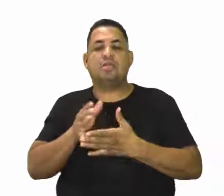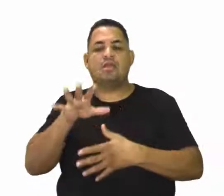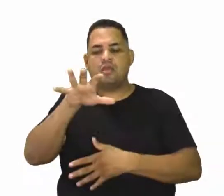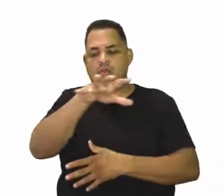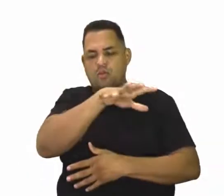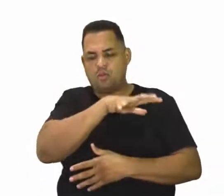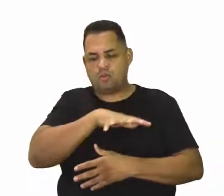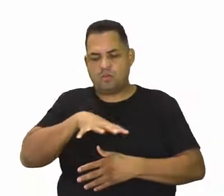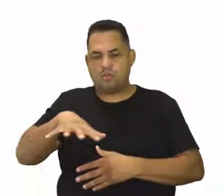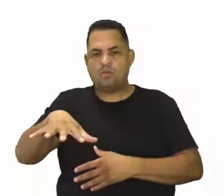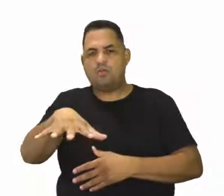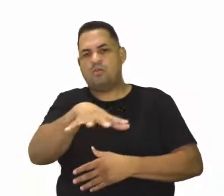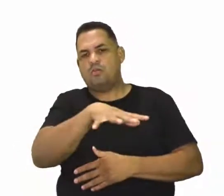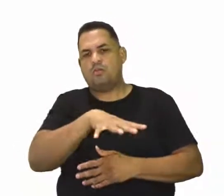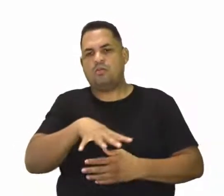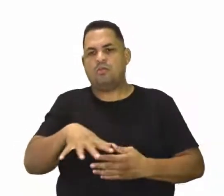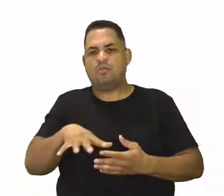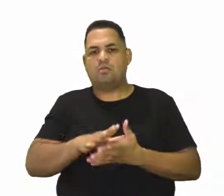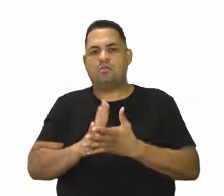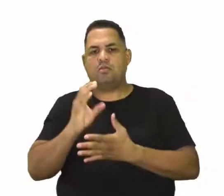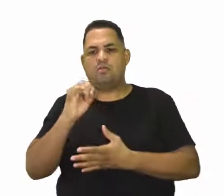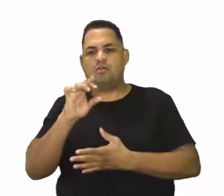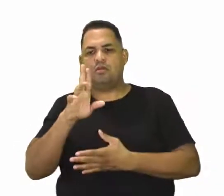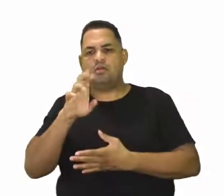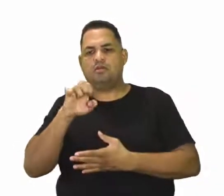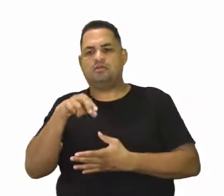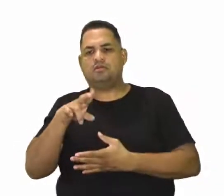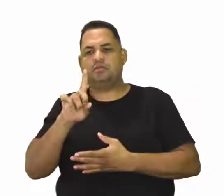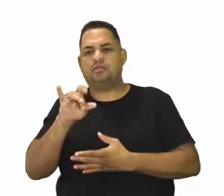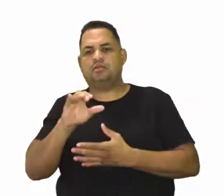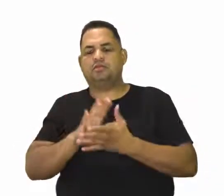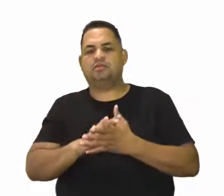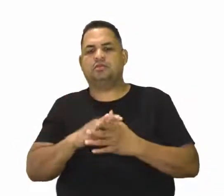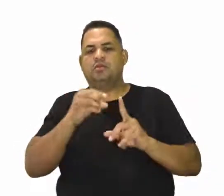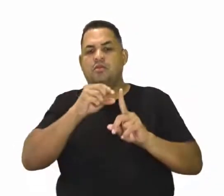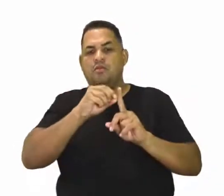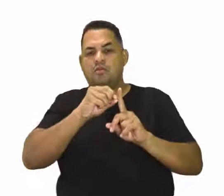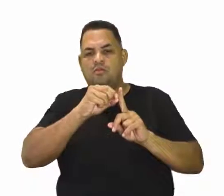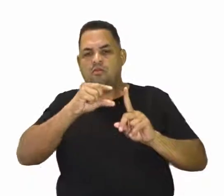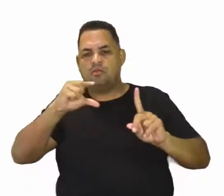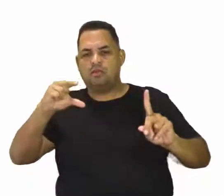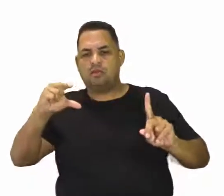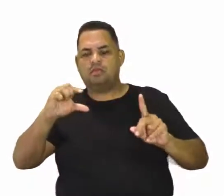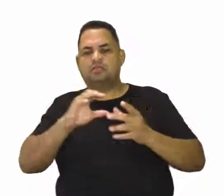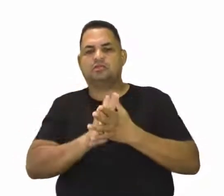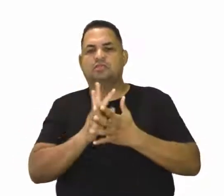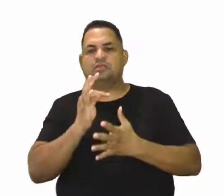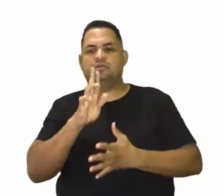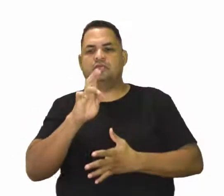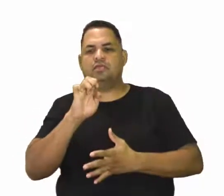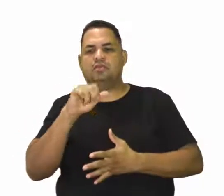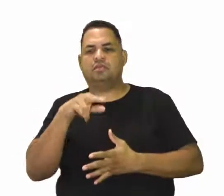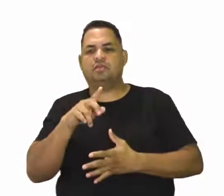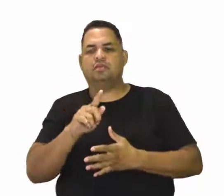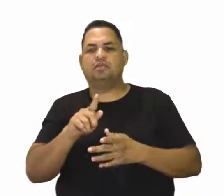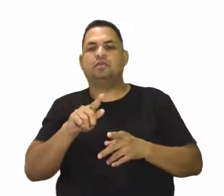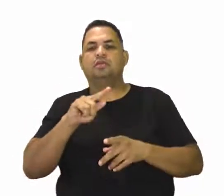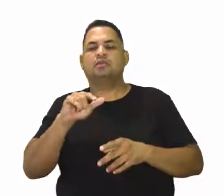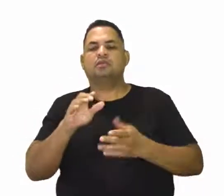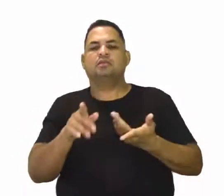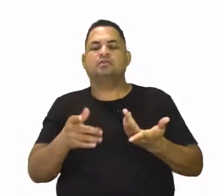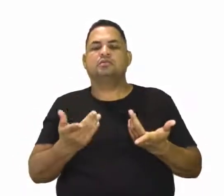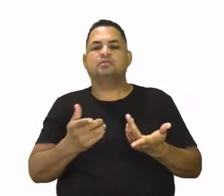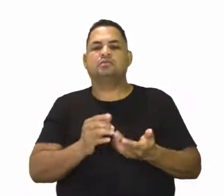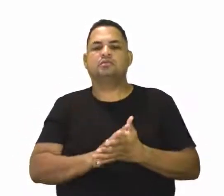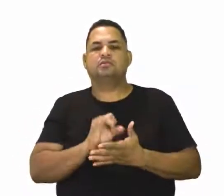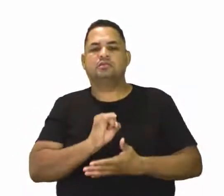território ali do Oriente Médio del do Paquistão na região do Talibã e etc Então